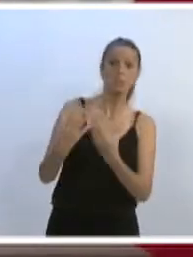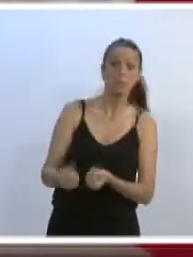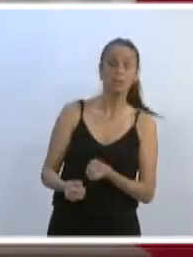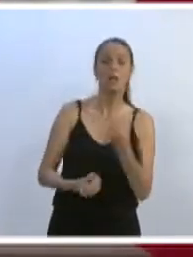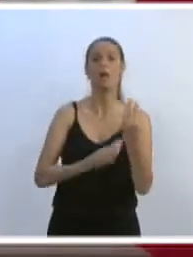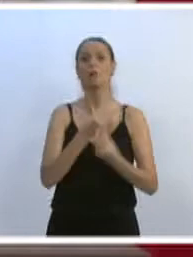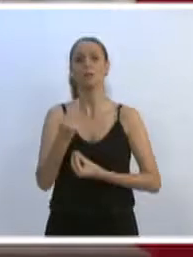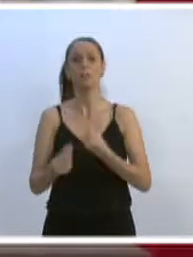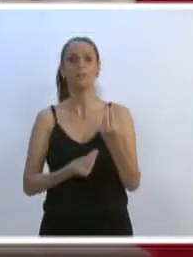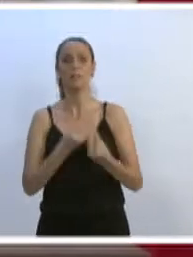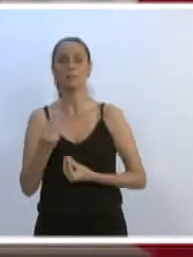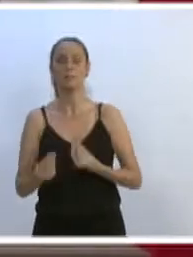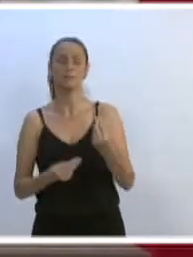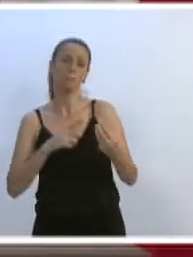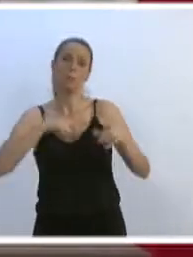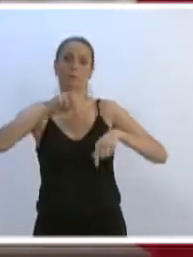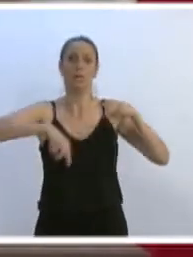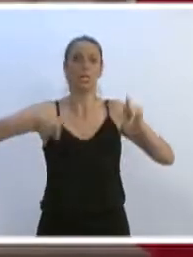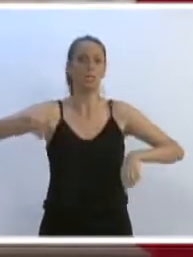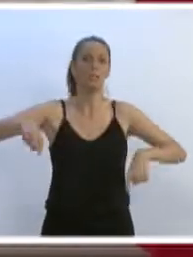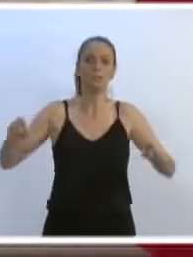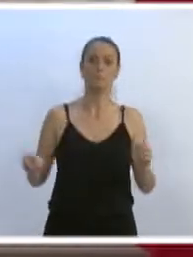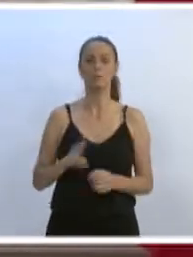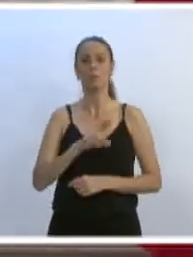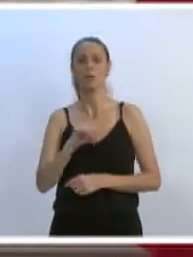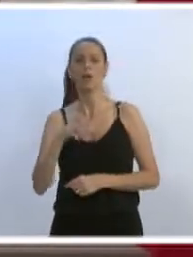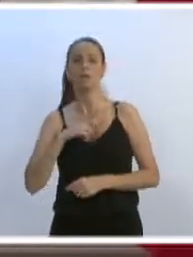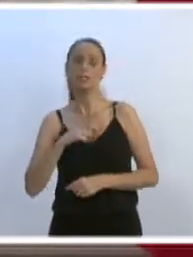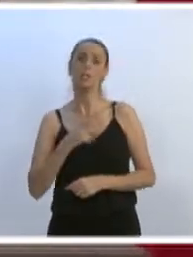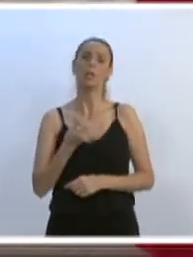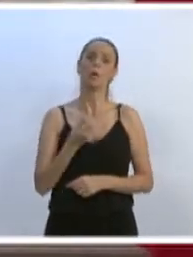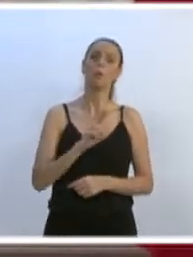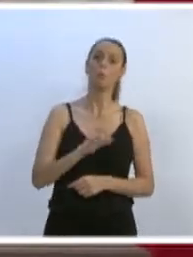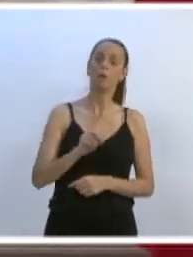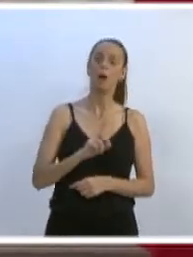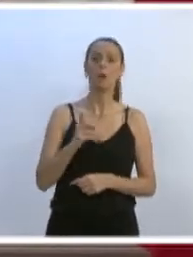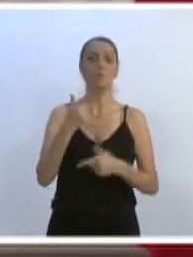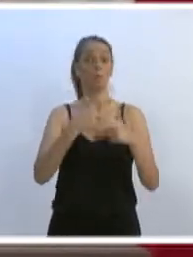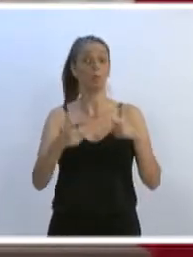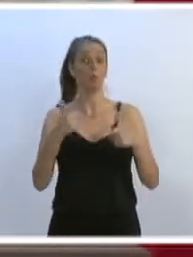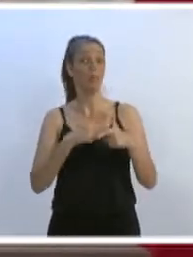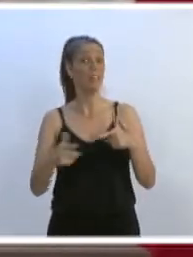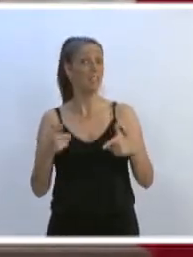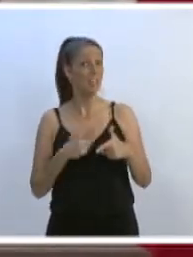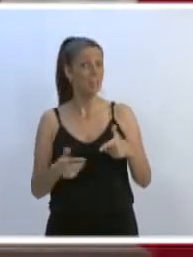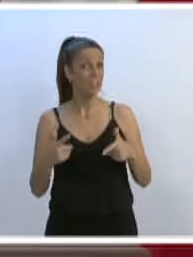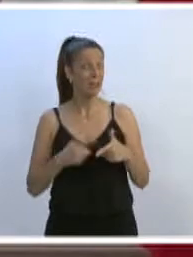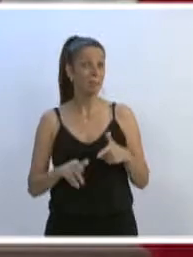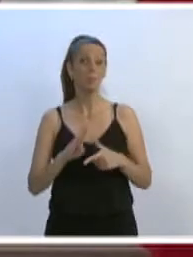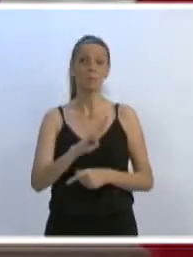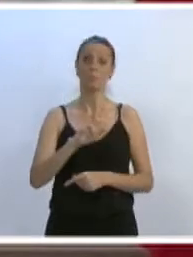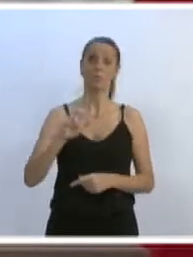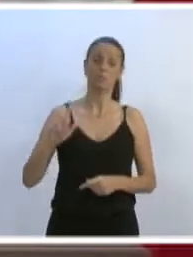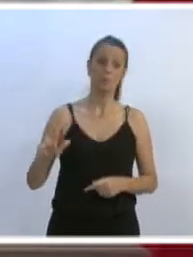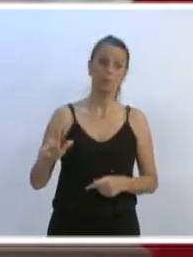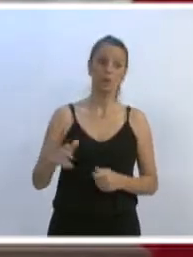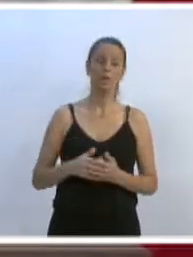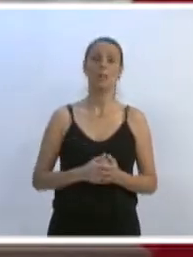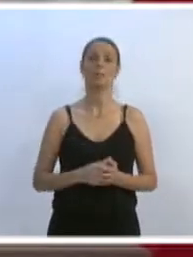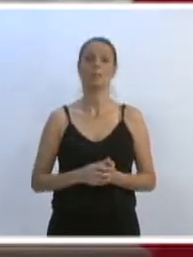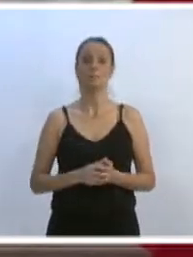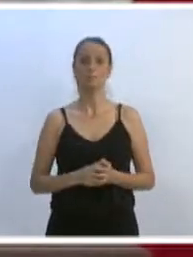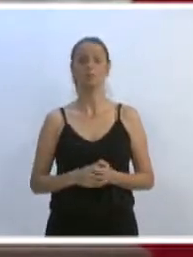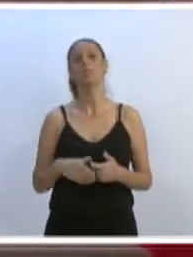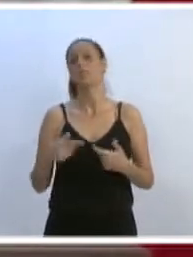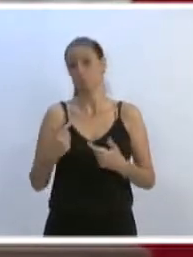variantes se vai sim está no perímetro urbano de blumenau causando se o impacto necessário e também a transformação necessária